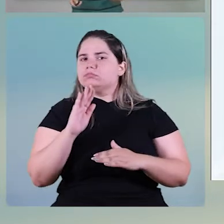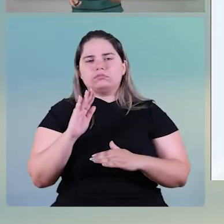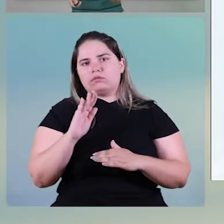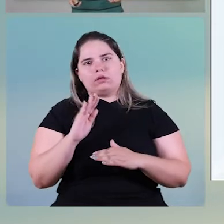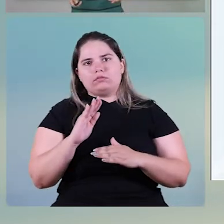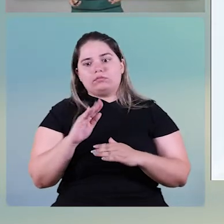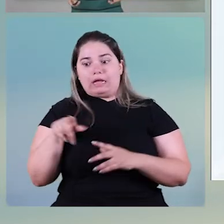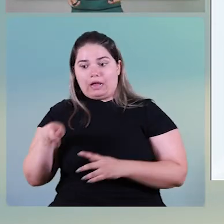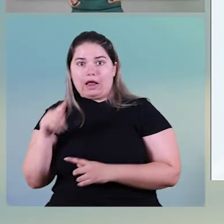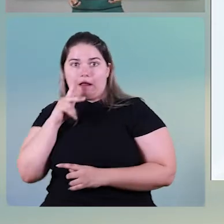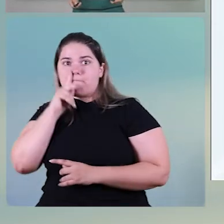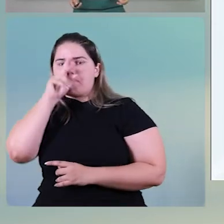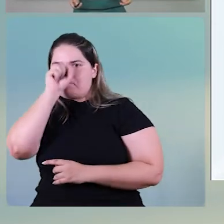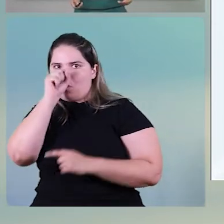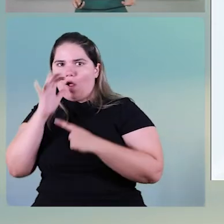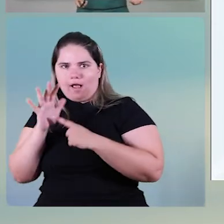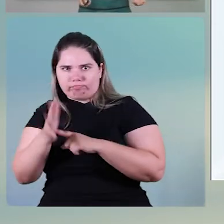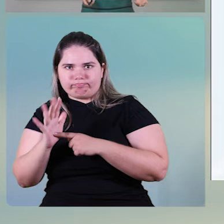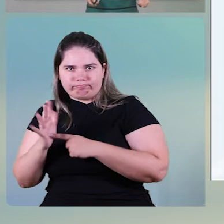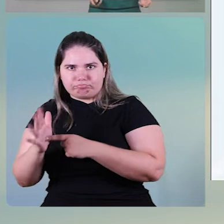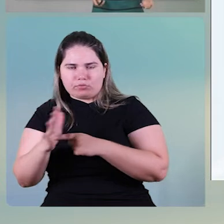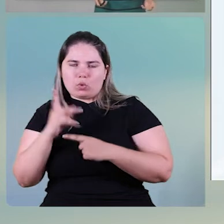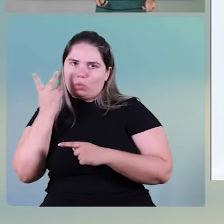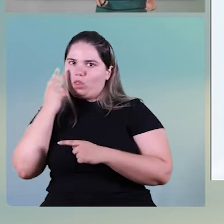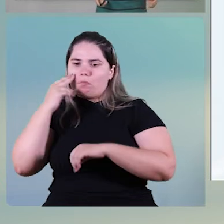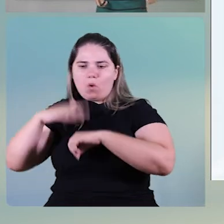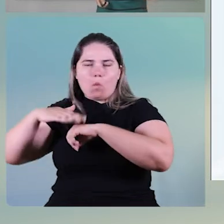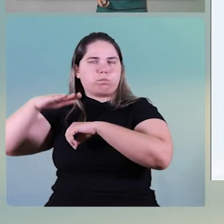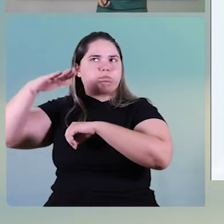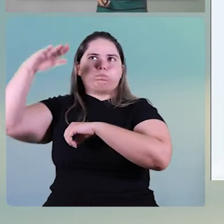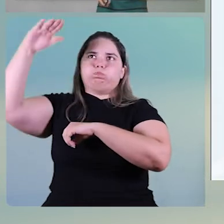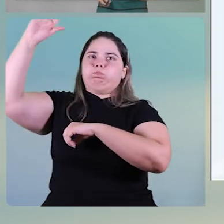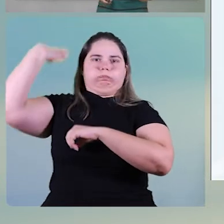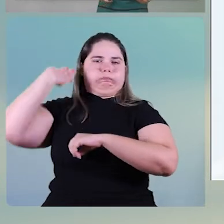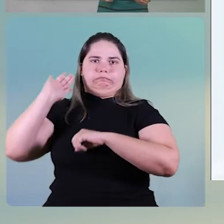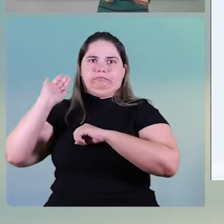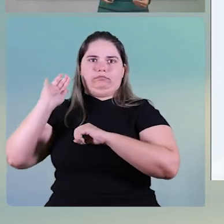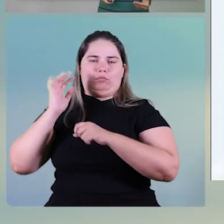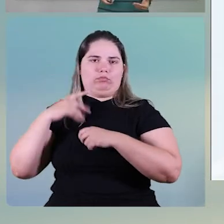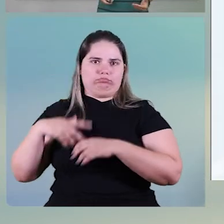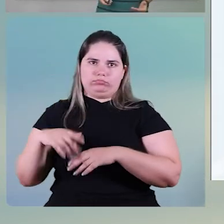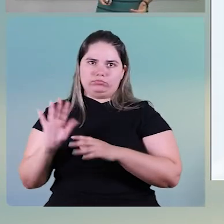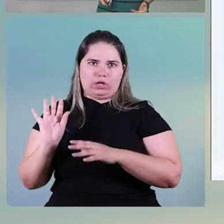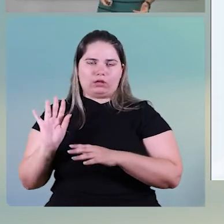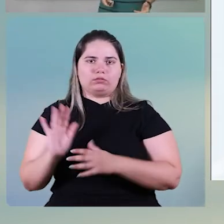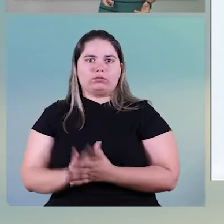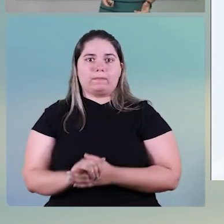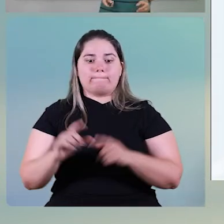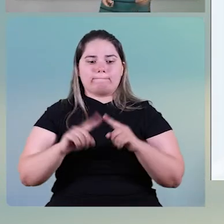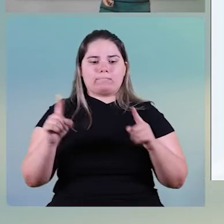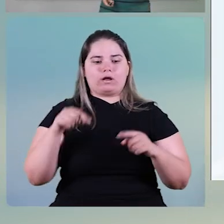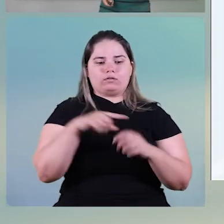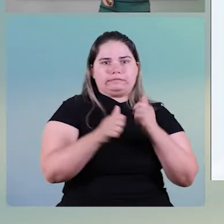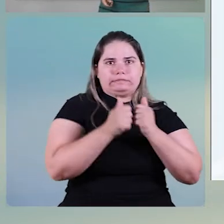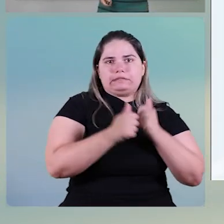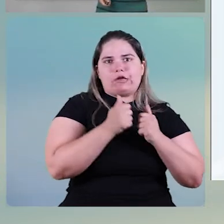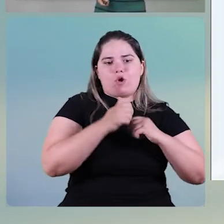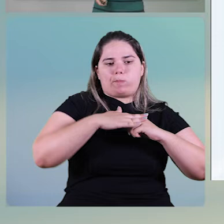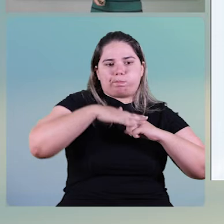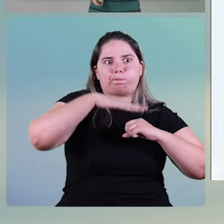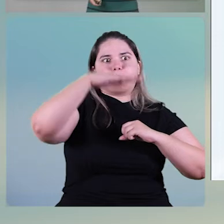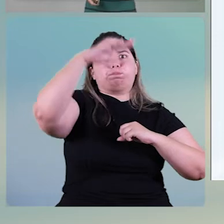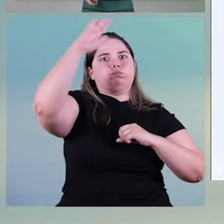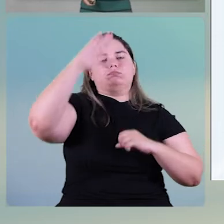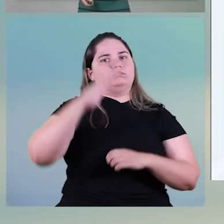aumentar indefinidamente, mas a força de atrito não, porque à medida que a força motora vai aumentando, a possibilidade